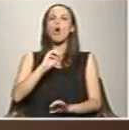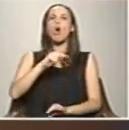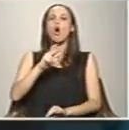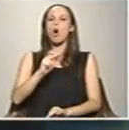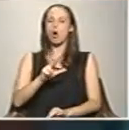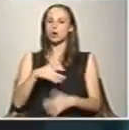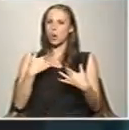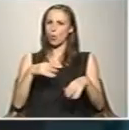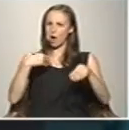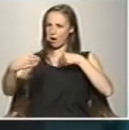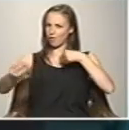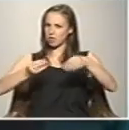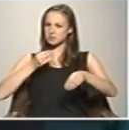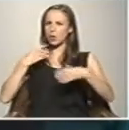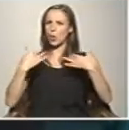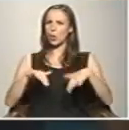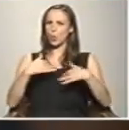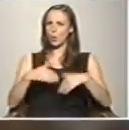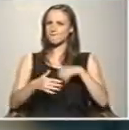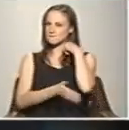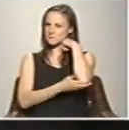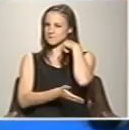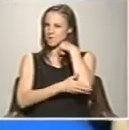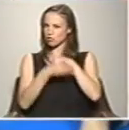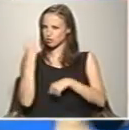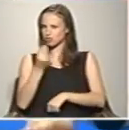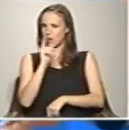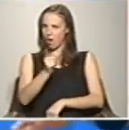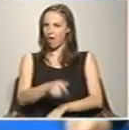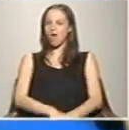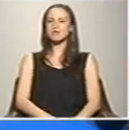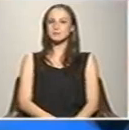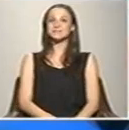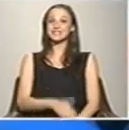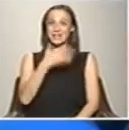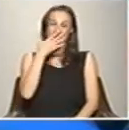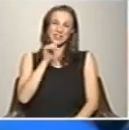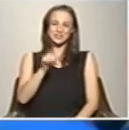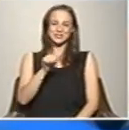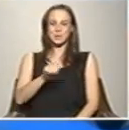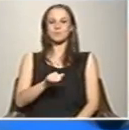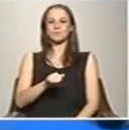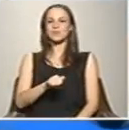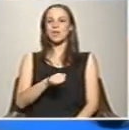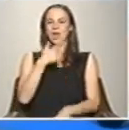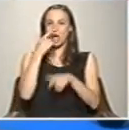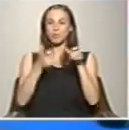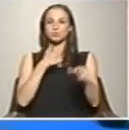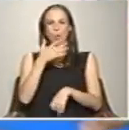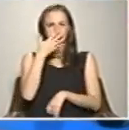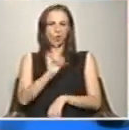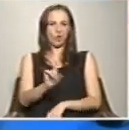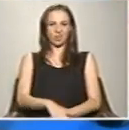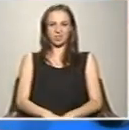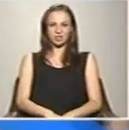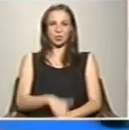e uma flexibilidade que mete inveja a muitos, muitos novos. Acredito que sim. Muitas pessoas não acreditam